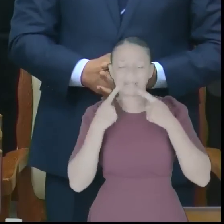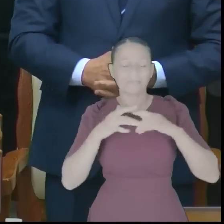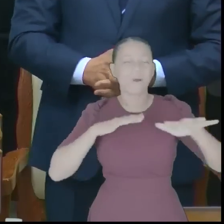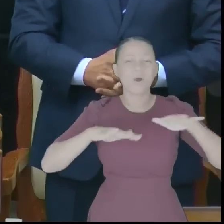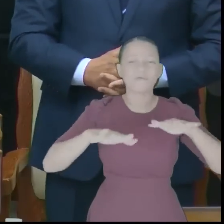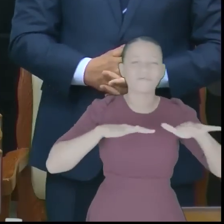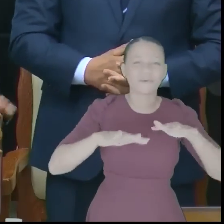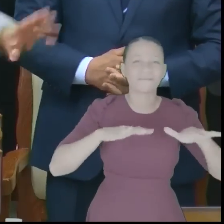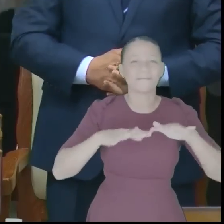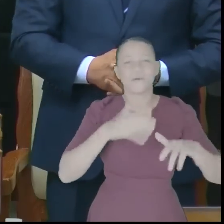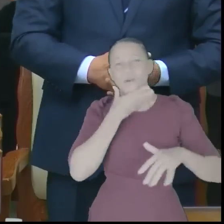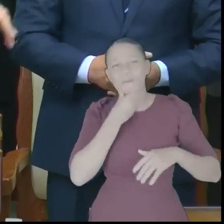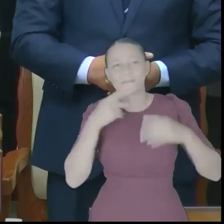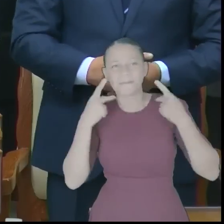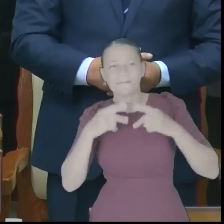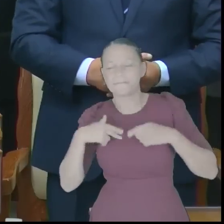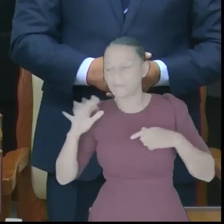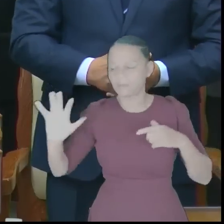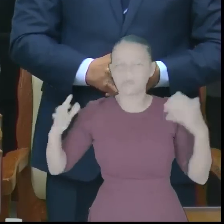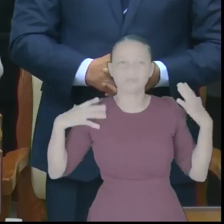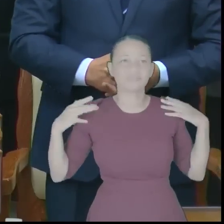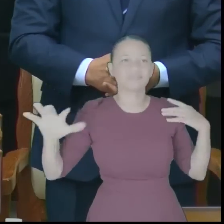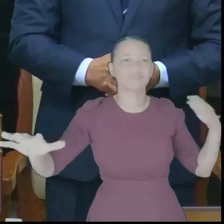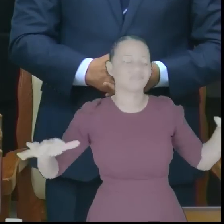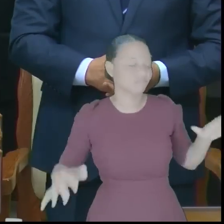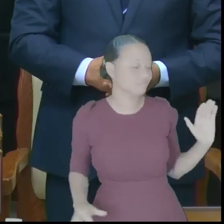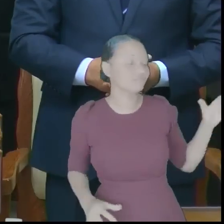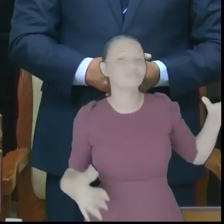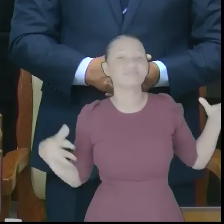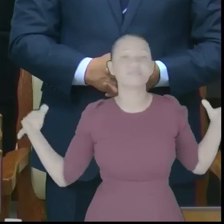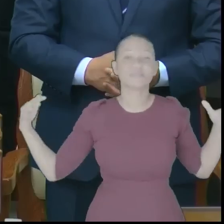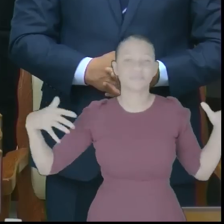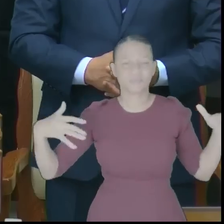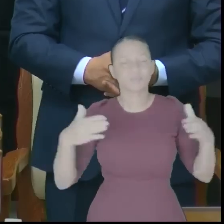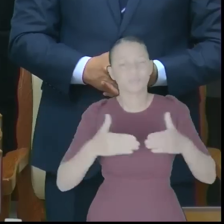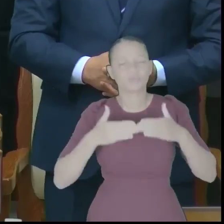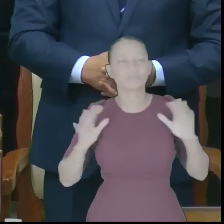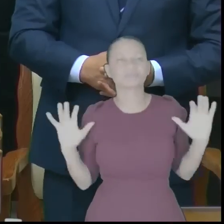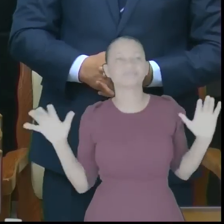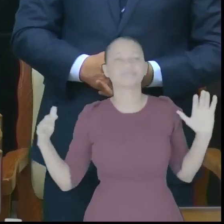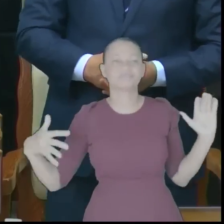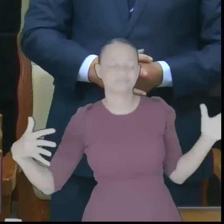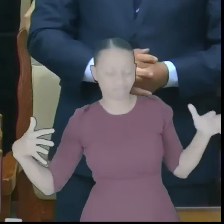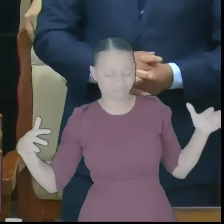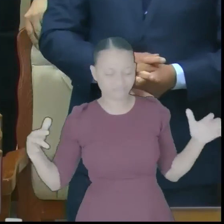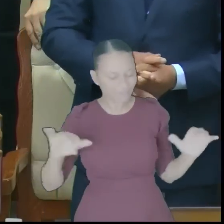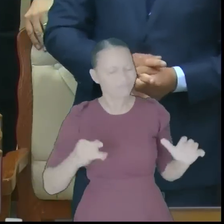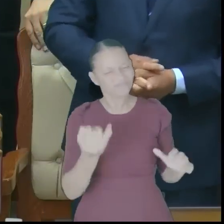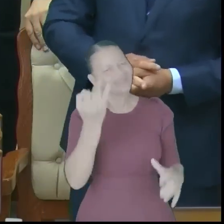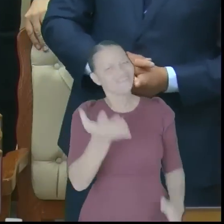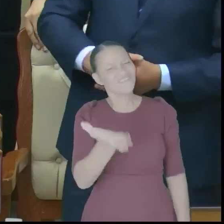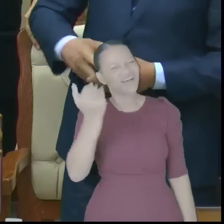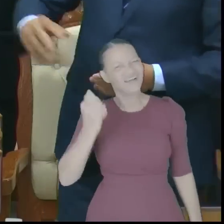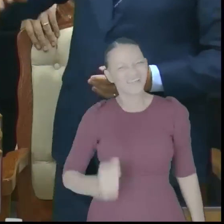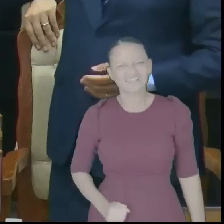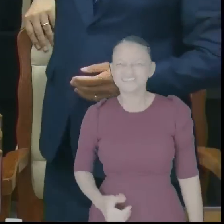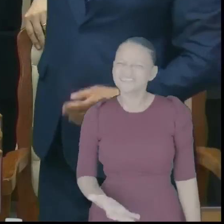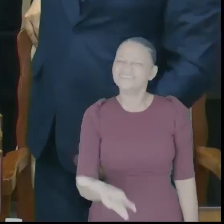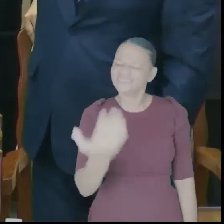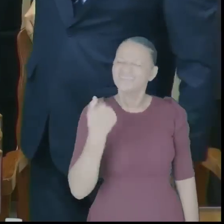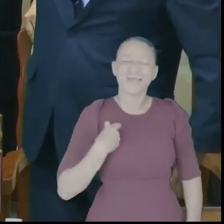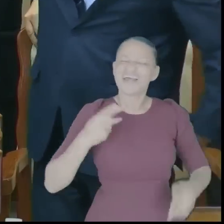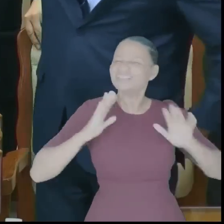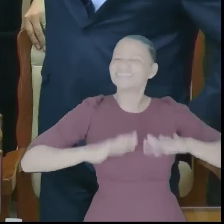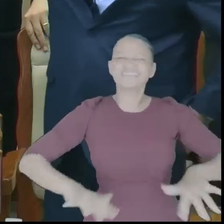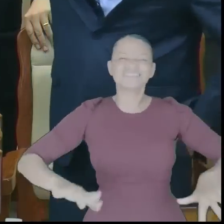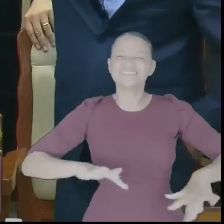e pregador gosta de negócio de põe a mão aqui, põe a mão no ombro do teu irmão aí, irmão, por favor, aproveita e embalo. Pregador é desse